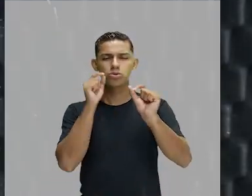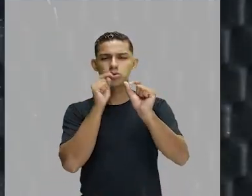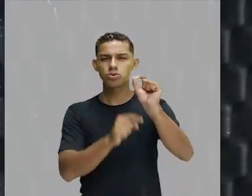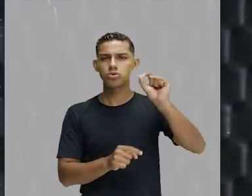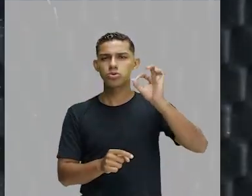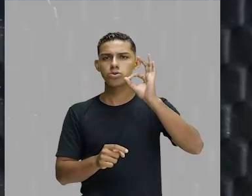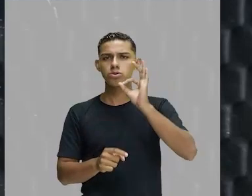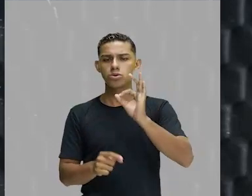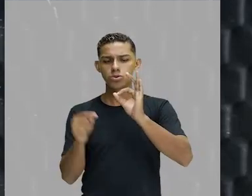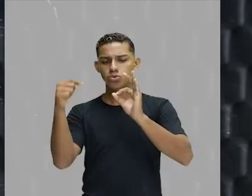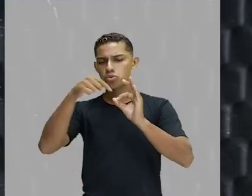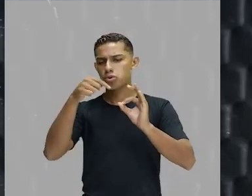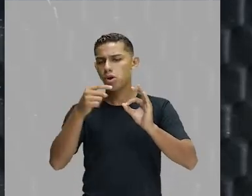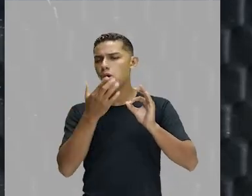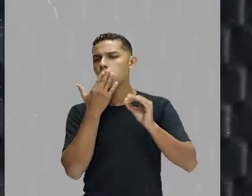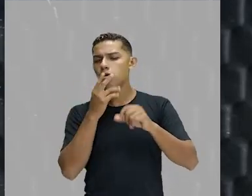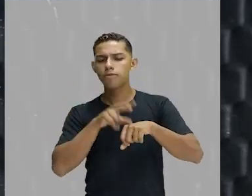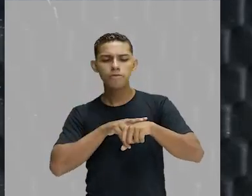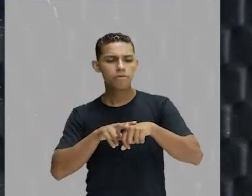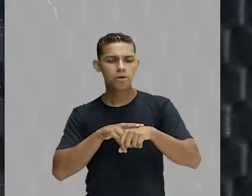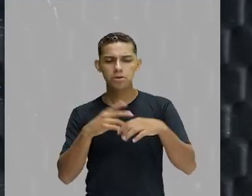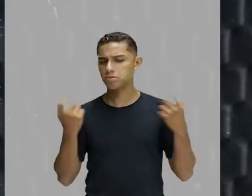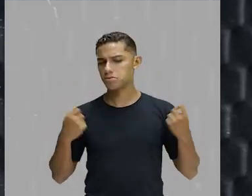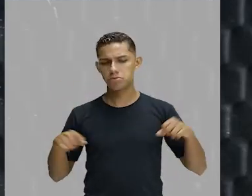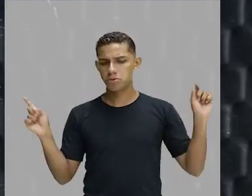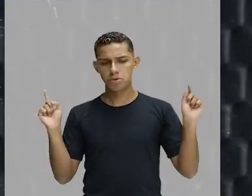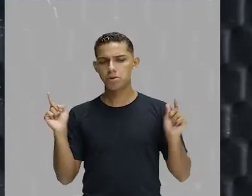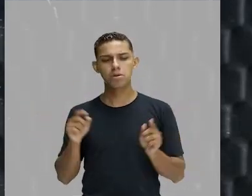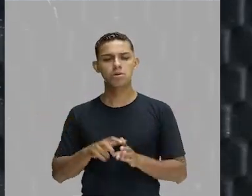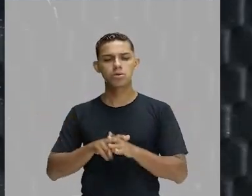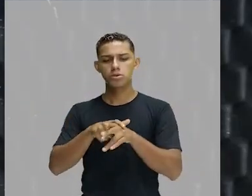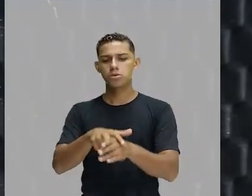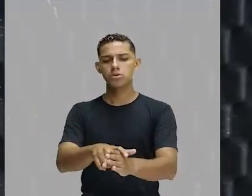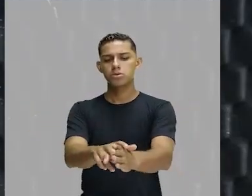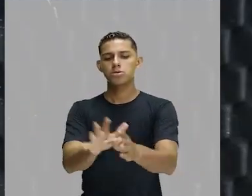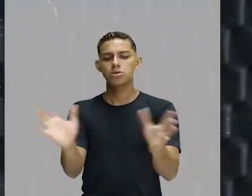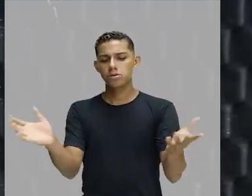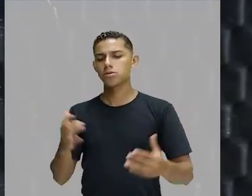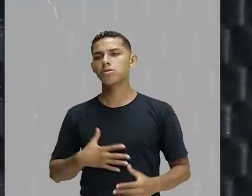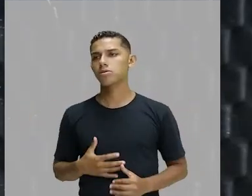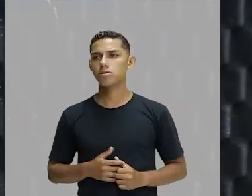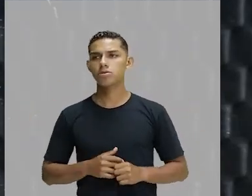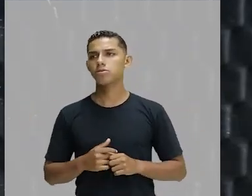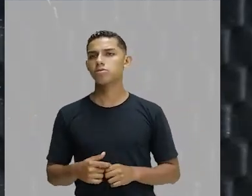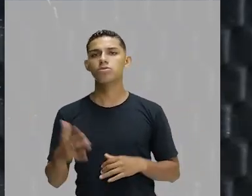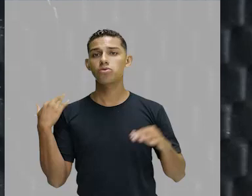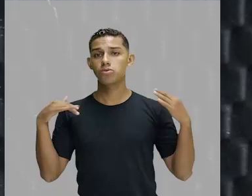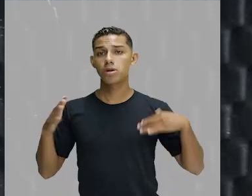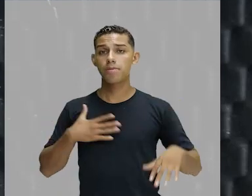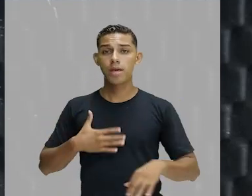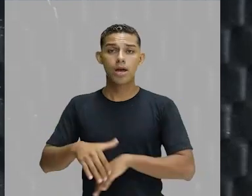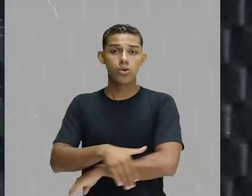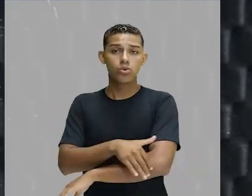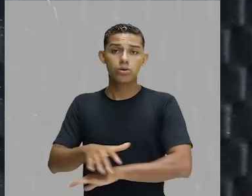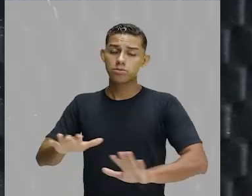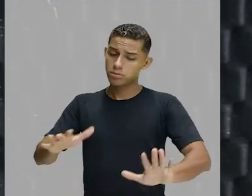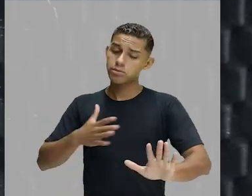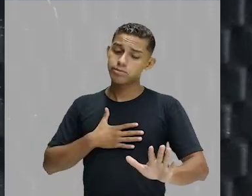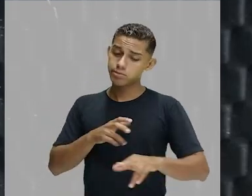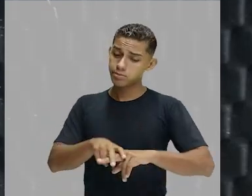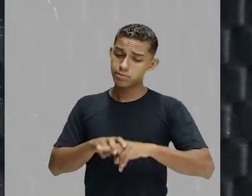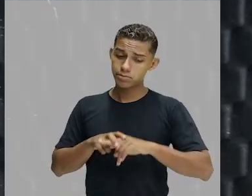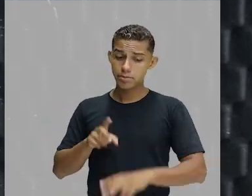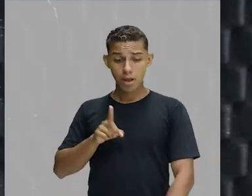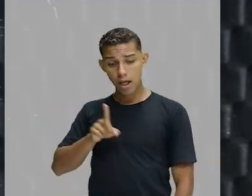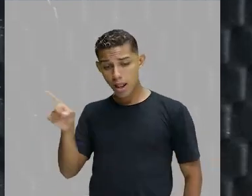Professora, eu não preciso ir para a Espanha para fazer um passeio de burro. Eu pego um jumentinho, subo aqui e vou dar uma voltinha na minha rua, né? Pois é,